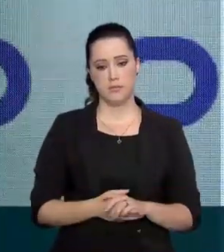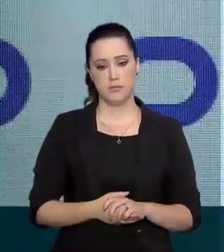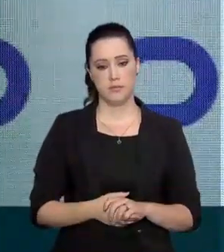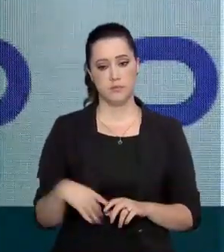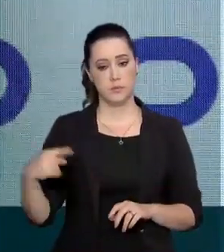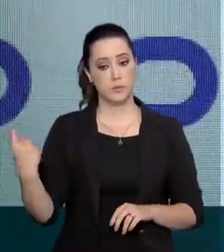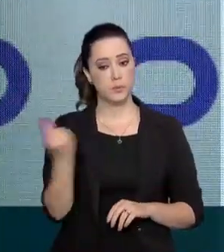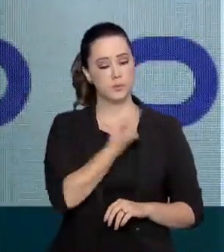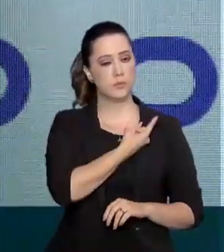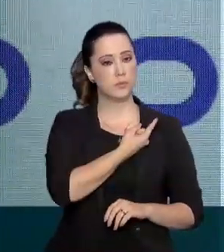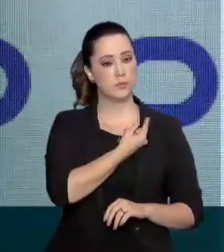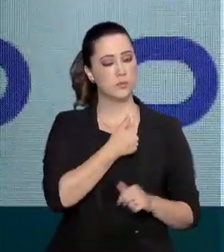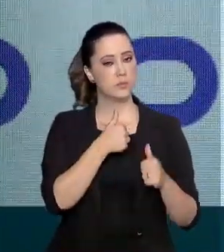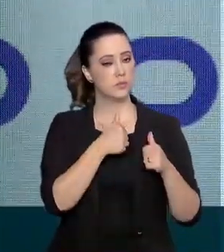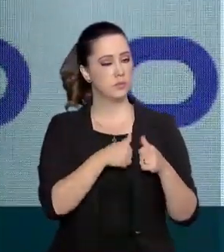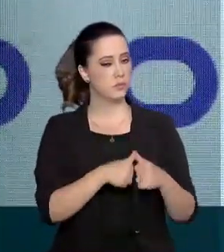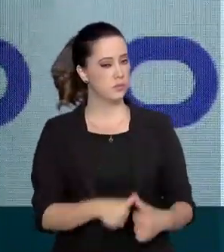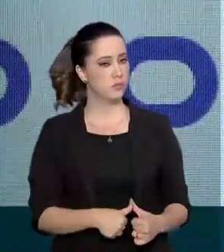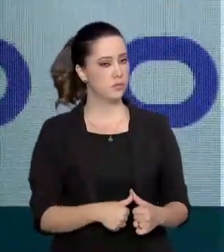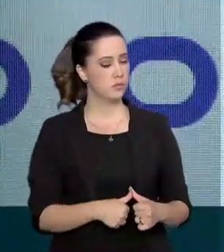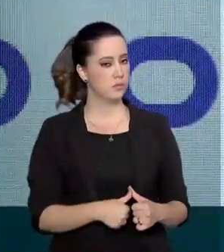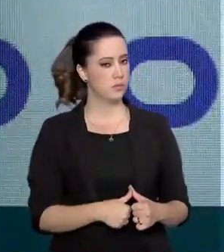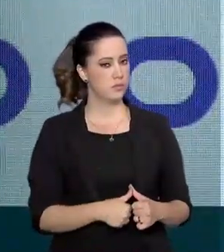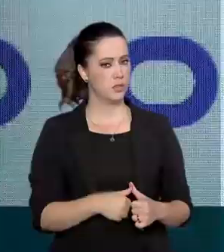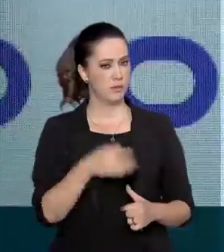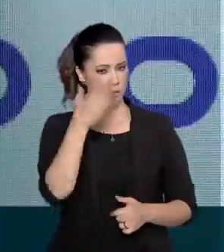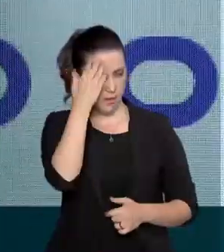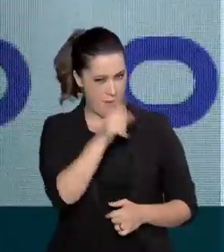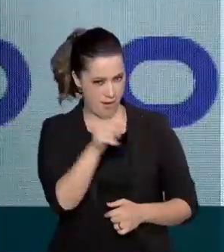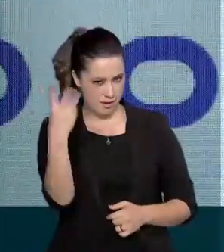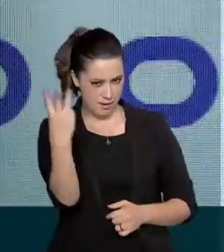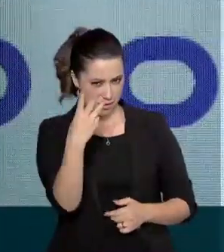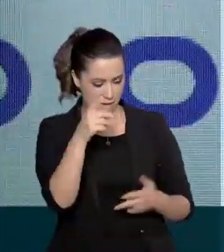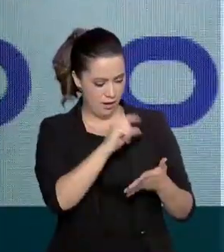E nós estamos, querem saber as 3 palavras? Sim.